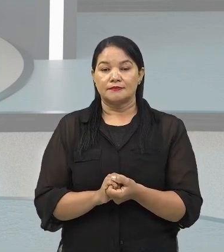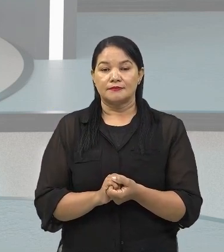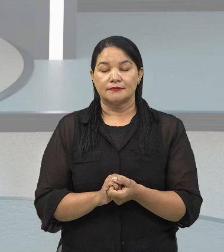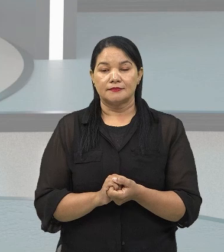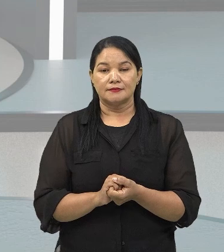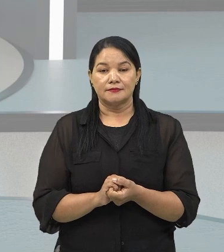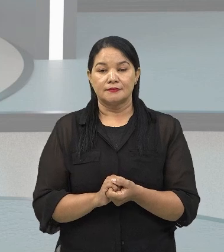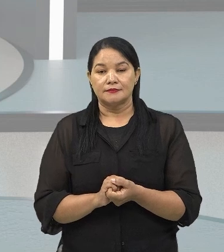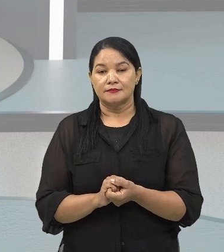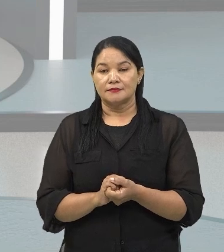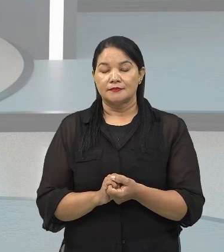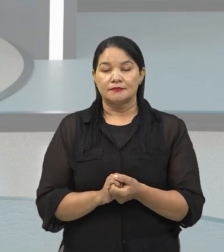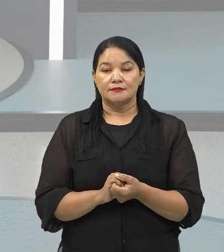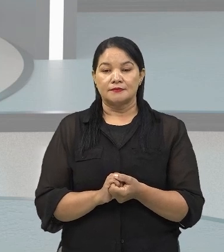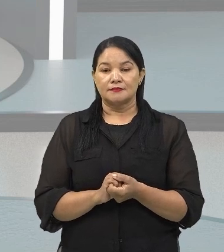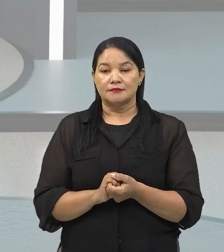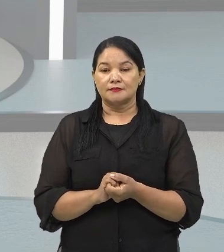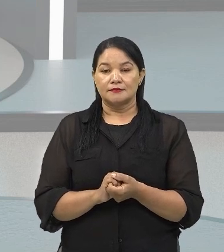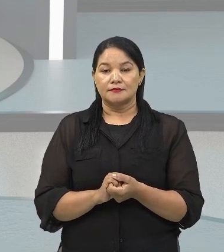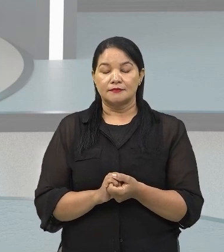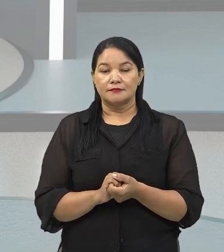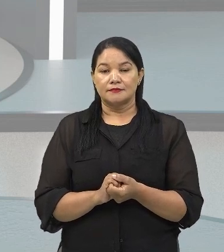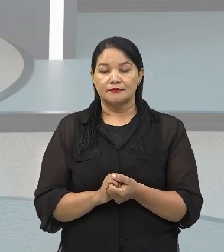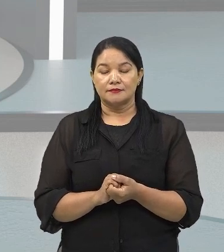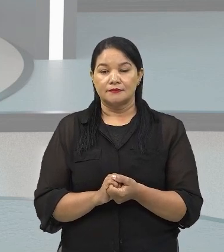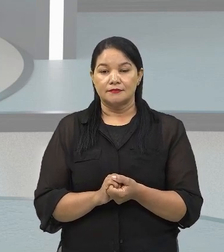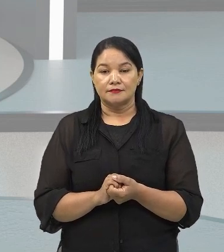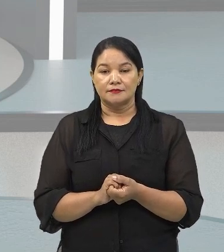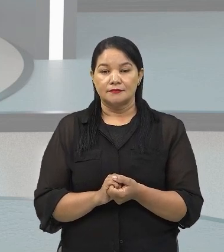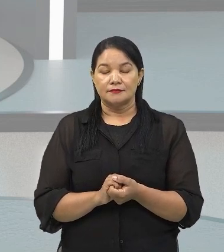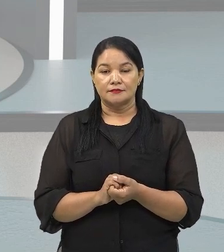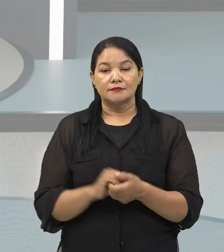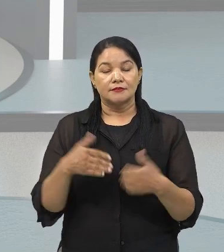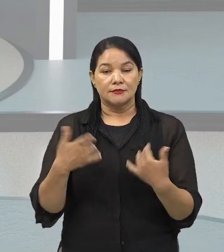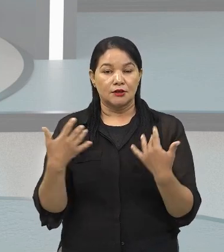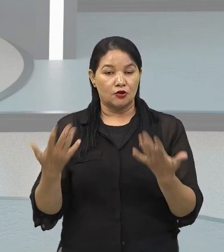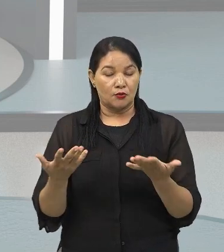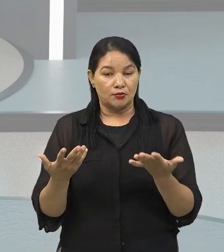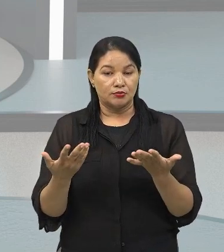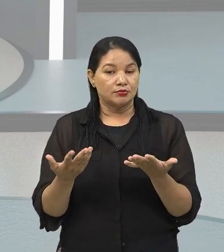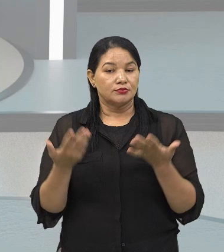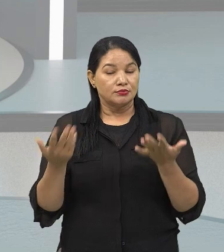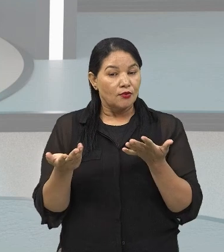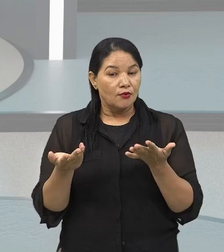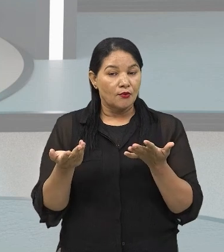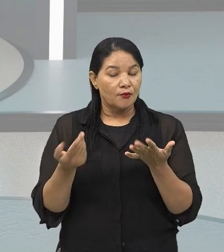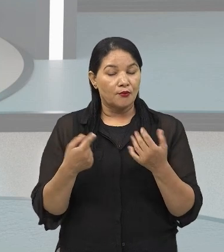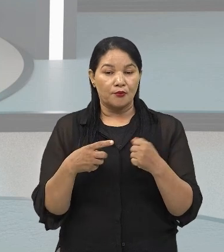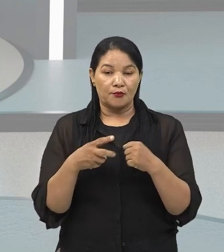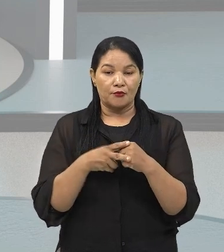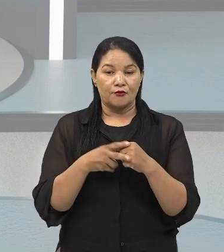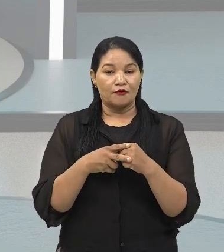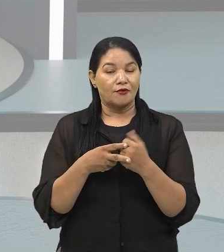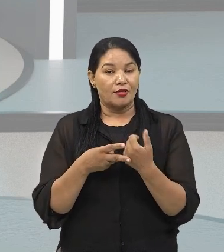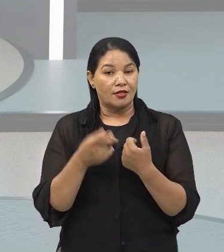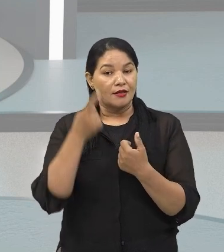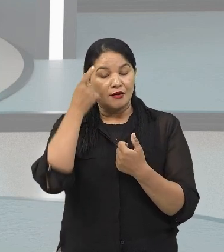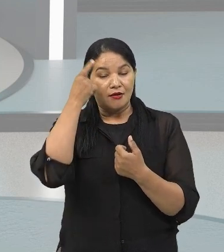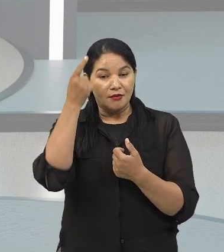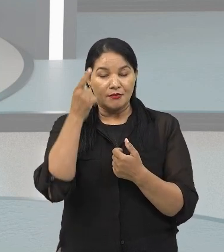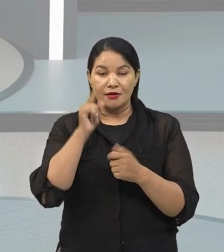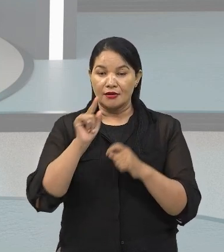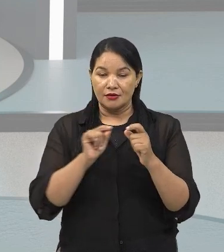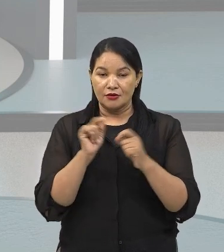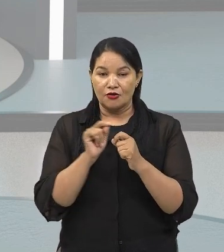verbos regulares e irregulares? Quais? São esses aqui, só lembrando.